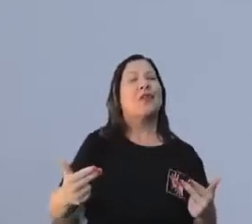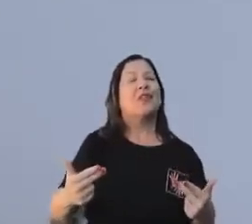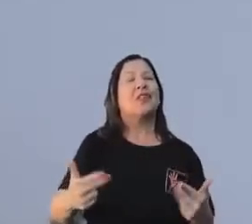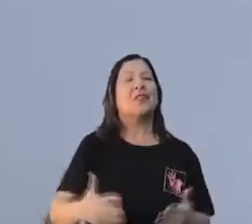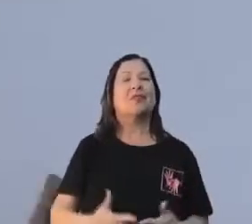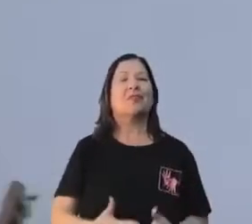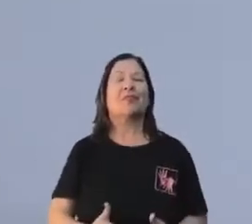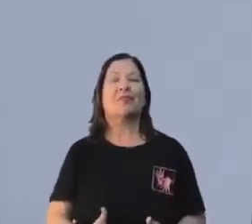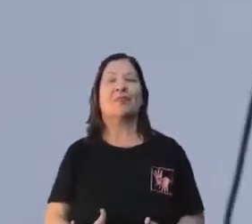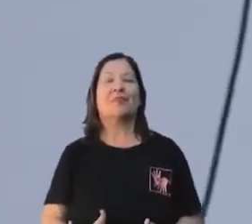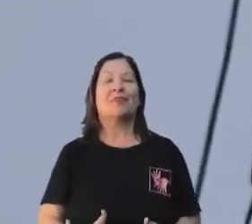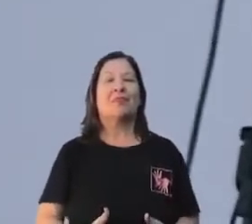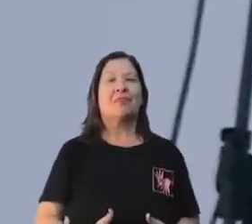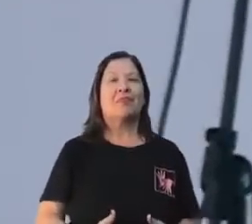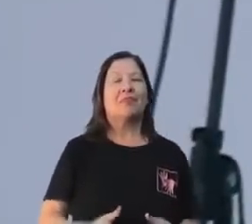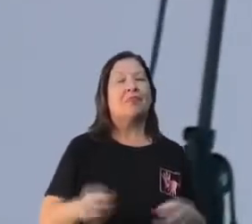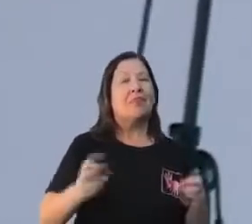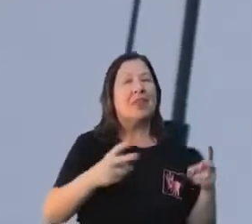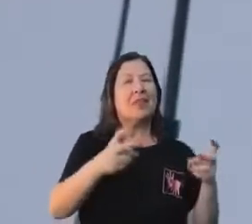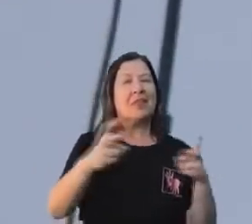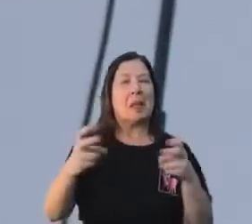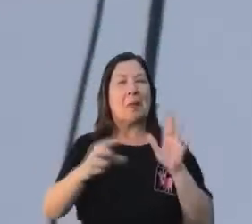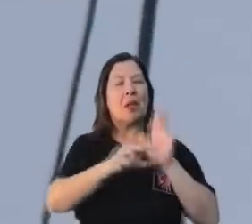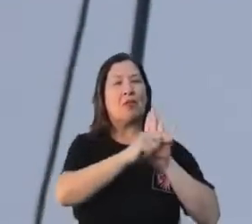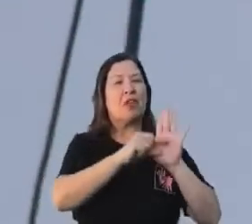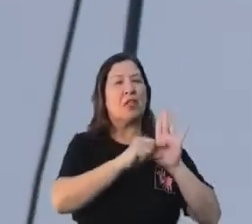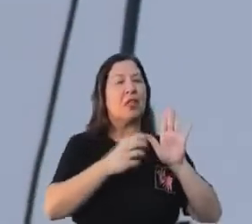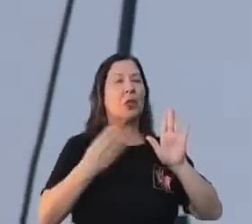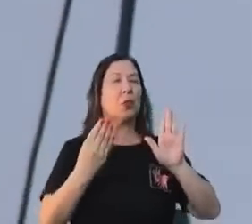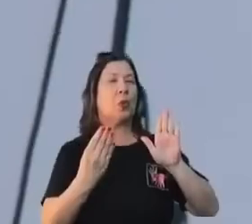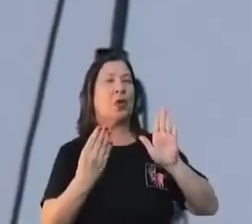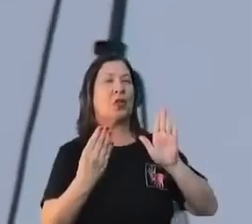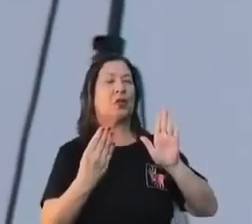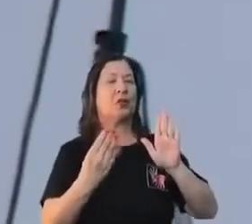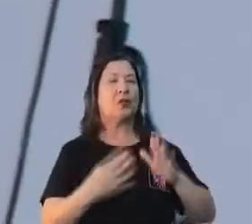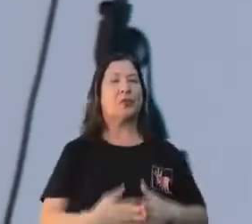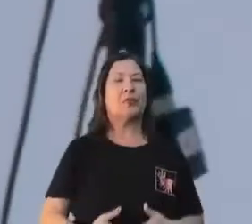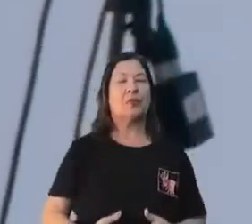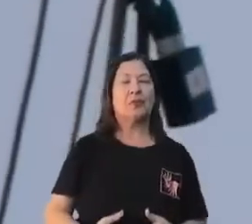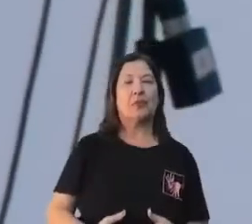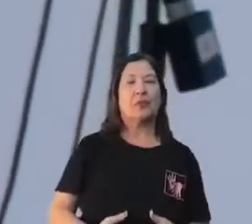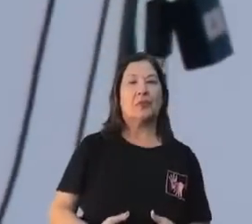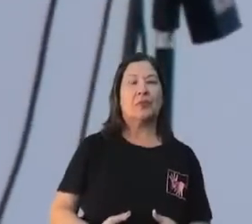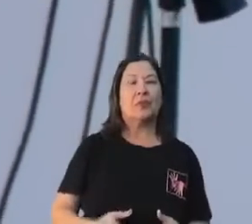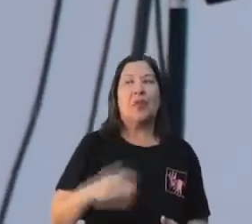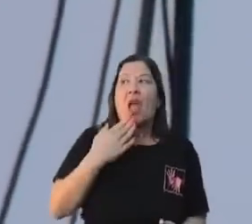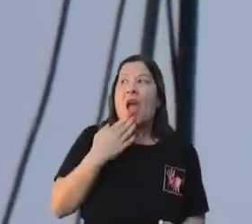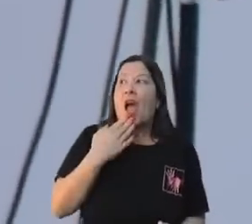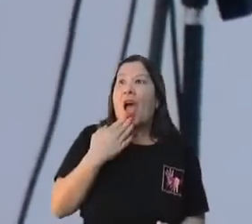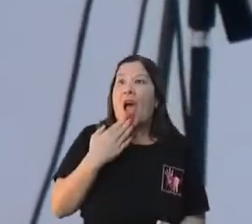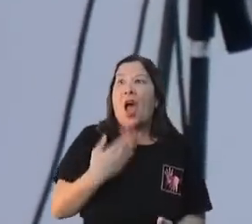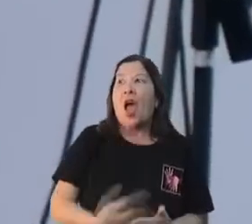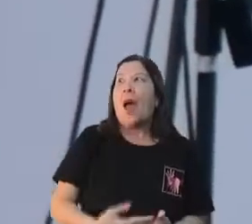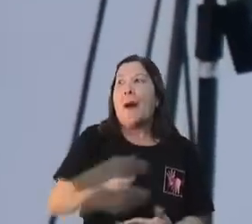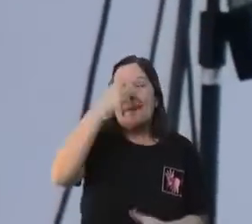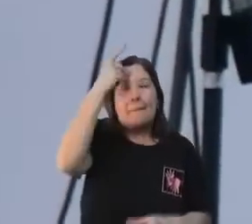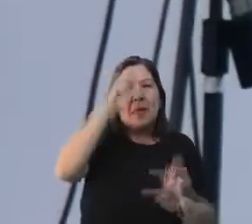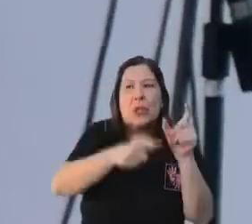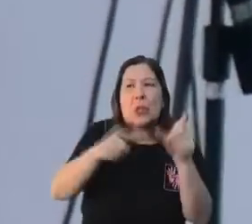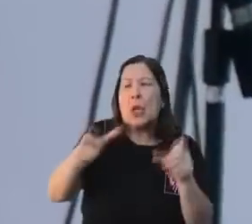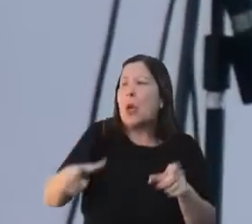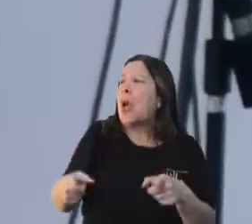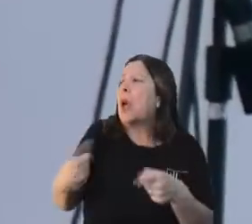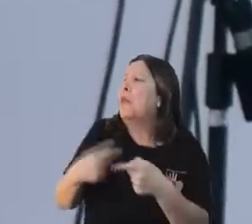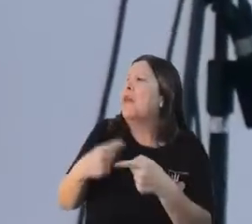no versículo 4, que está escrito o seguinte, indignaram-se alguns entre si e diziam, para que esse desperdício